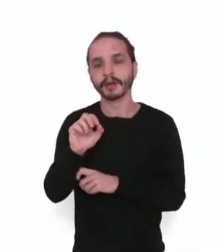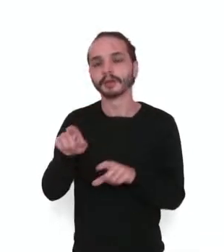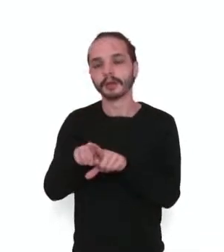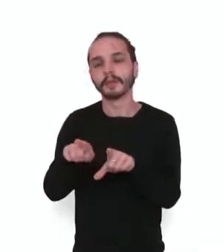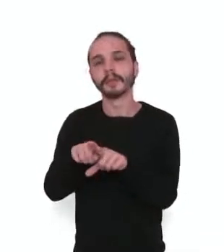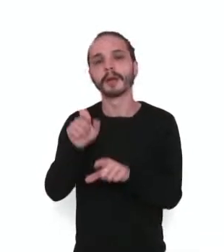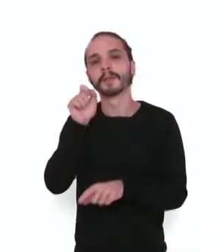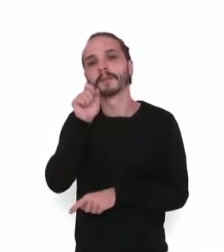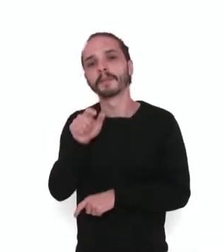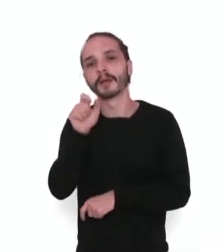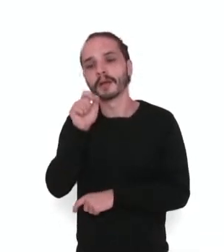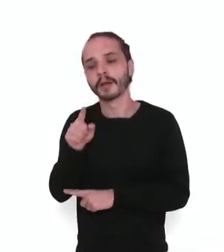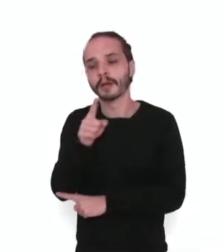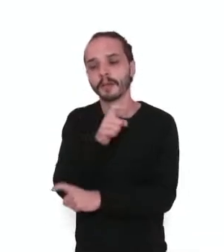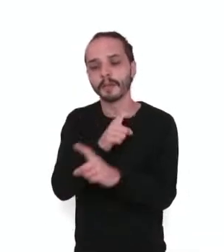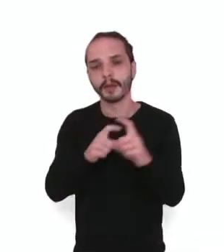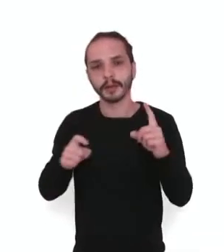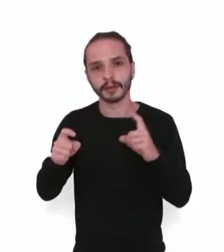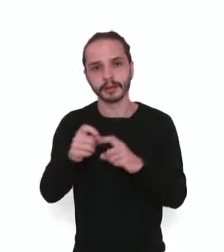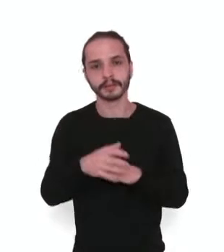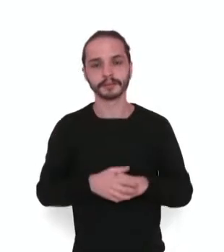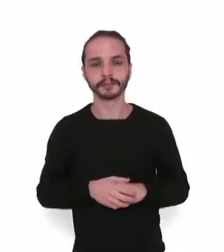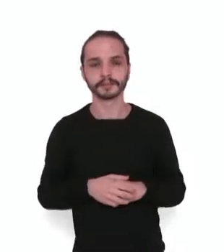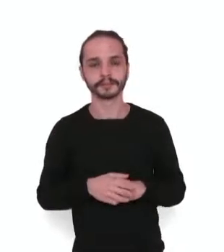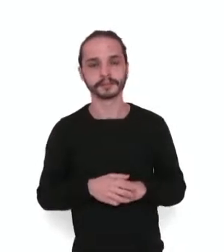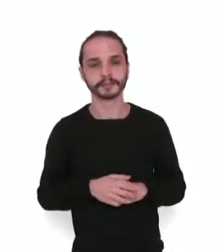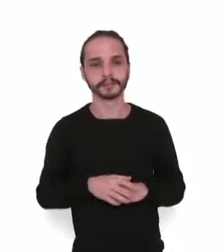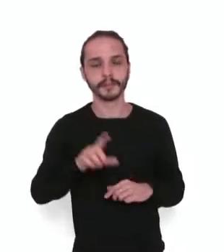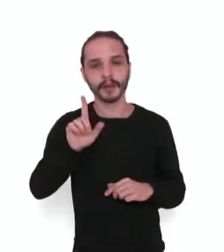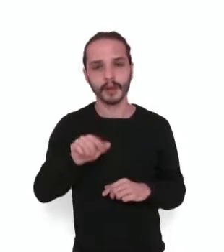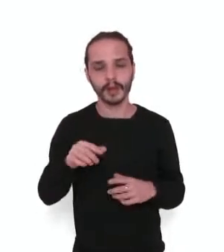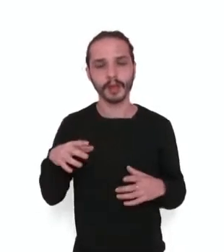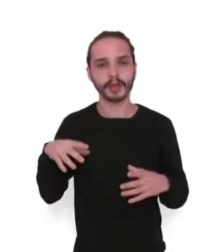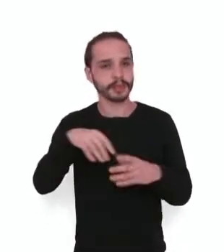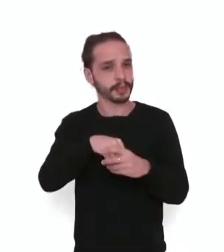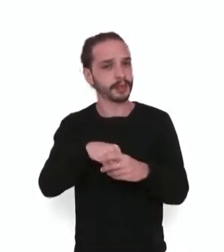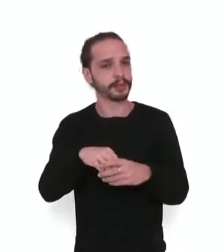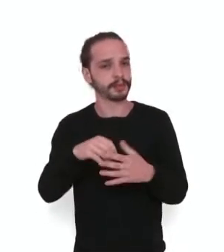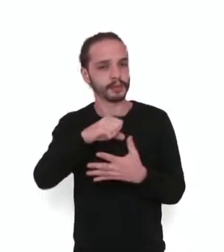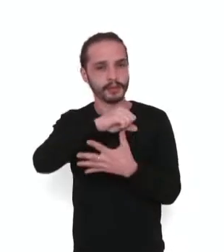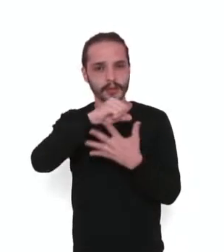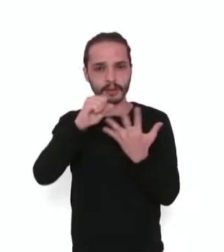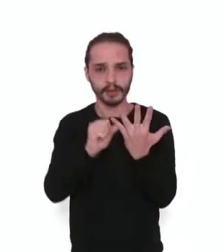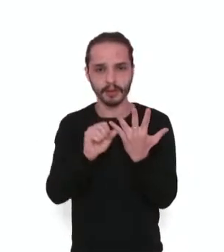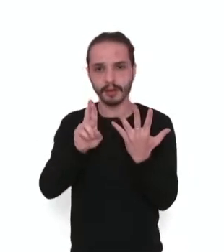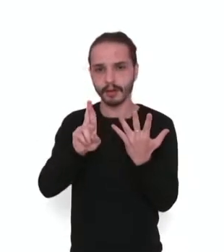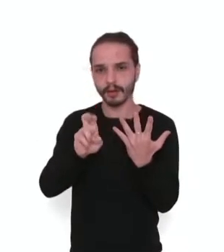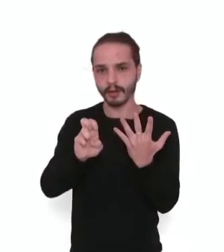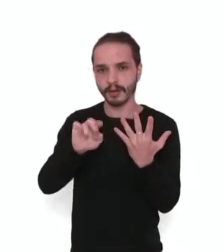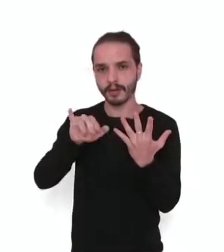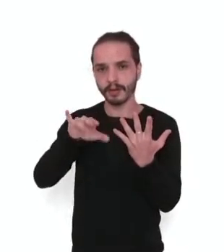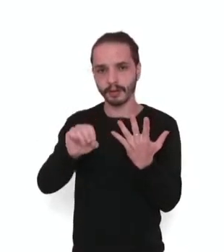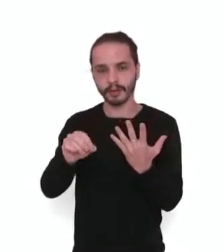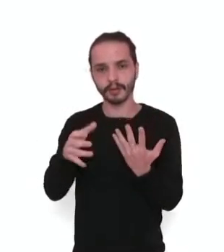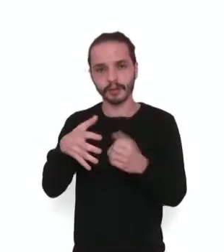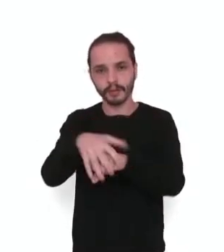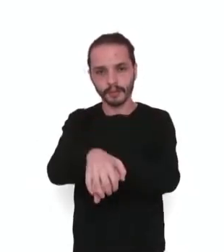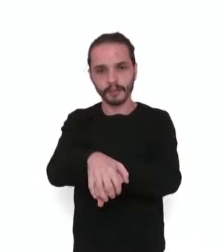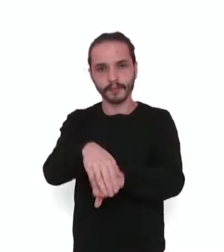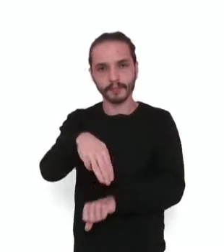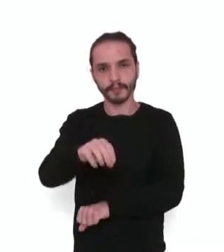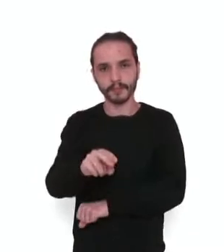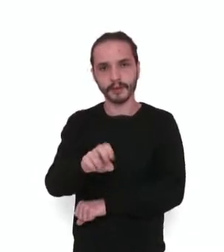são chamadas na nomenclatura moderna, são os habitantes desse reino. As bactérias, formas de vida de